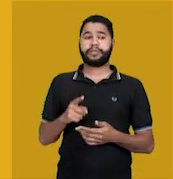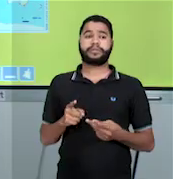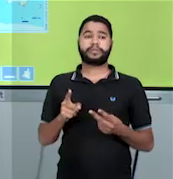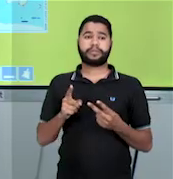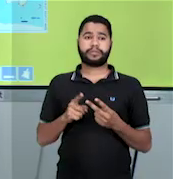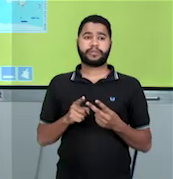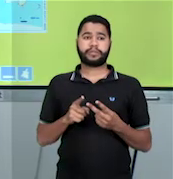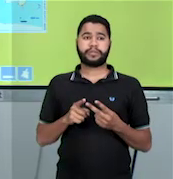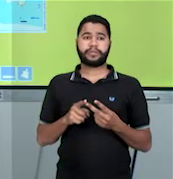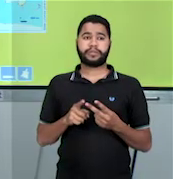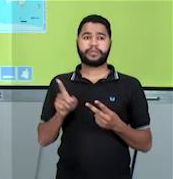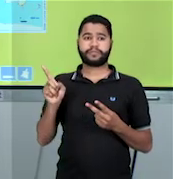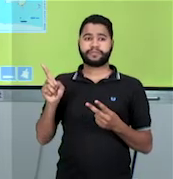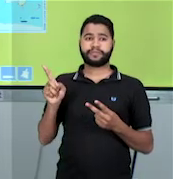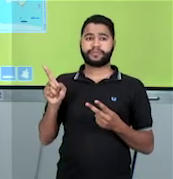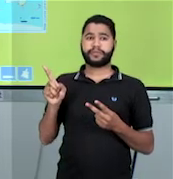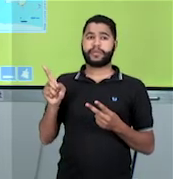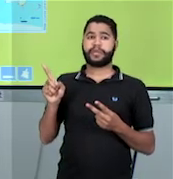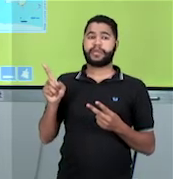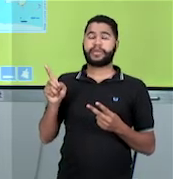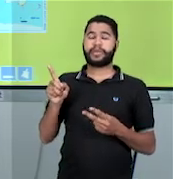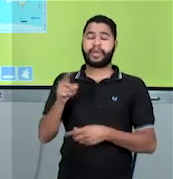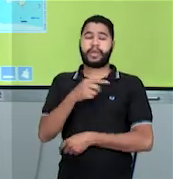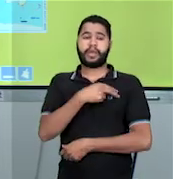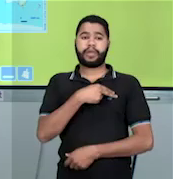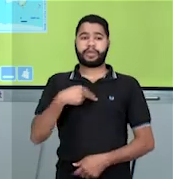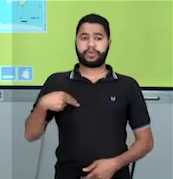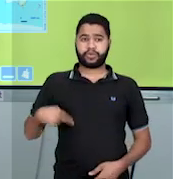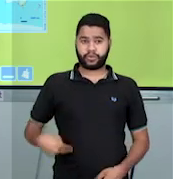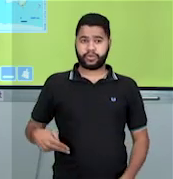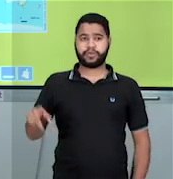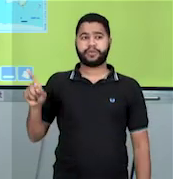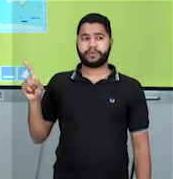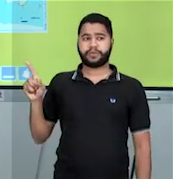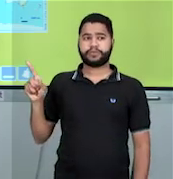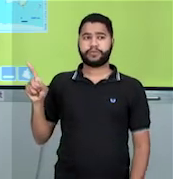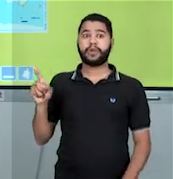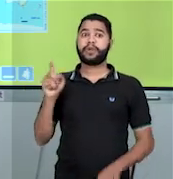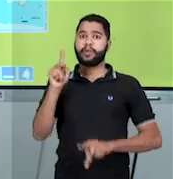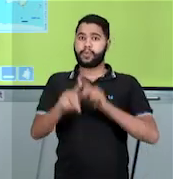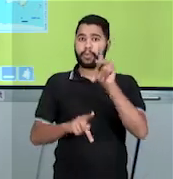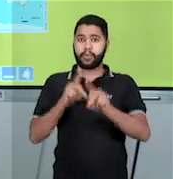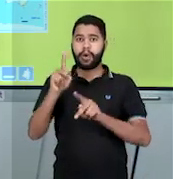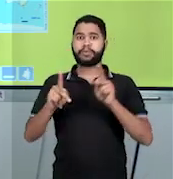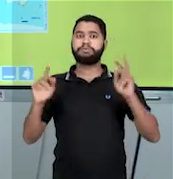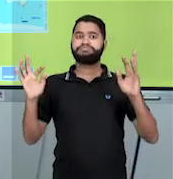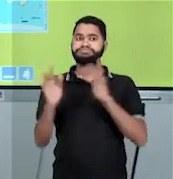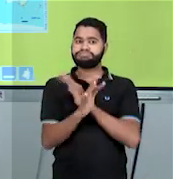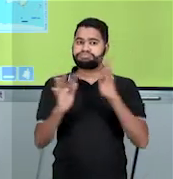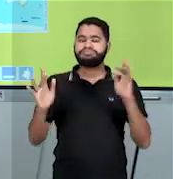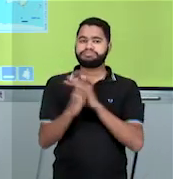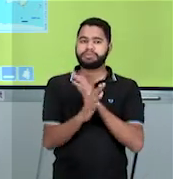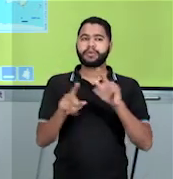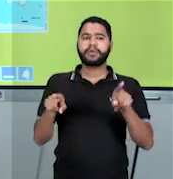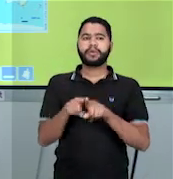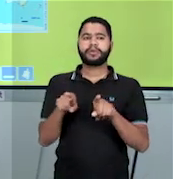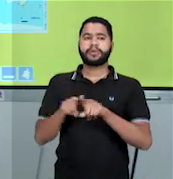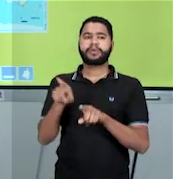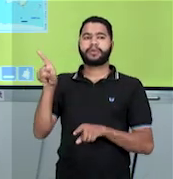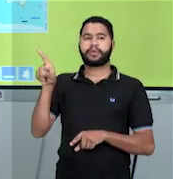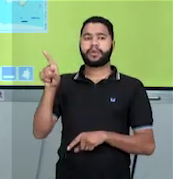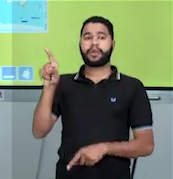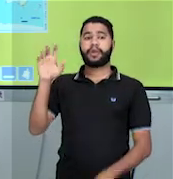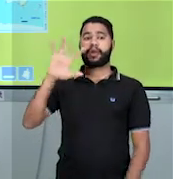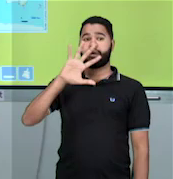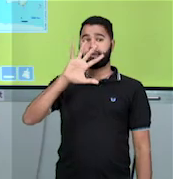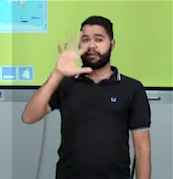aqui seria a Índia e a China, né, você tem essa concentração populacional muito grande. Reparem, na região da